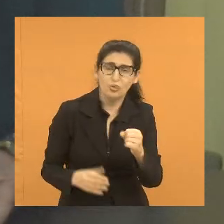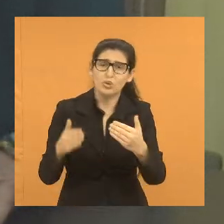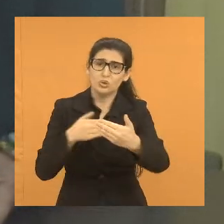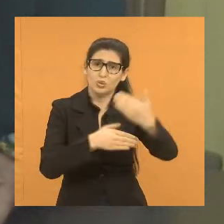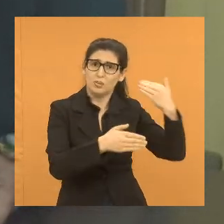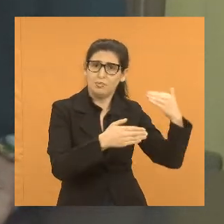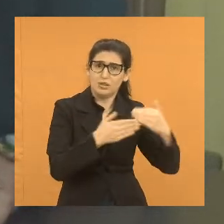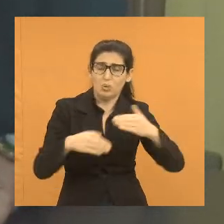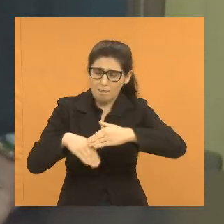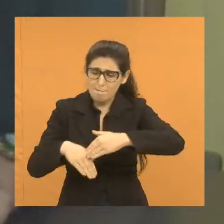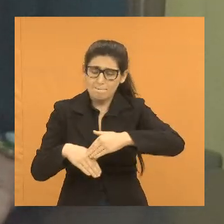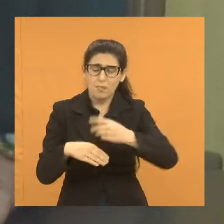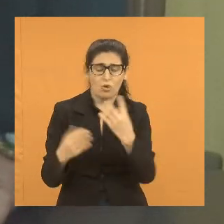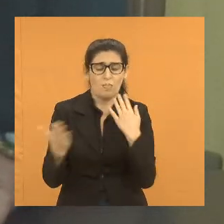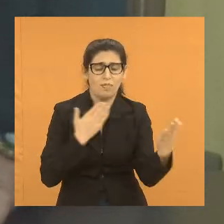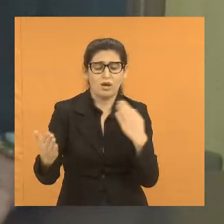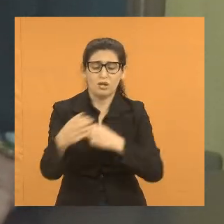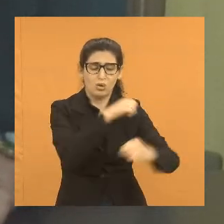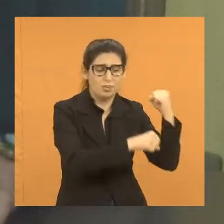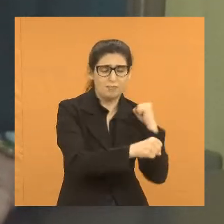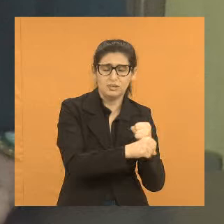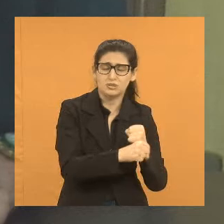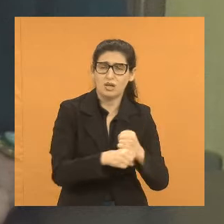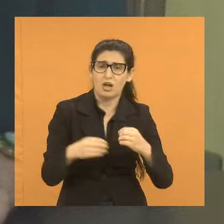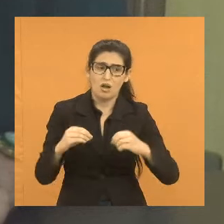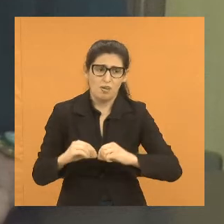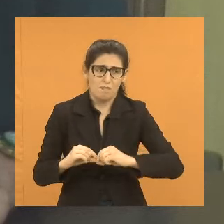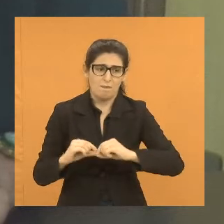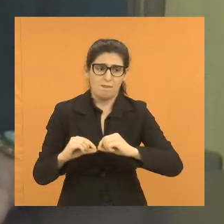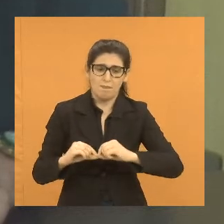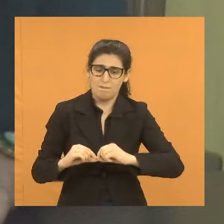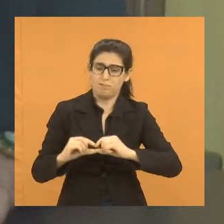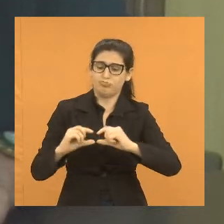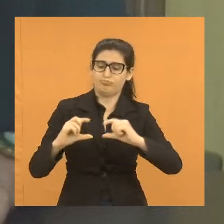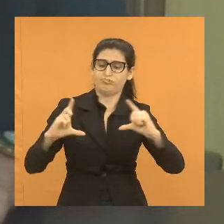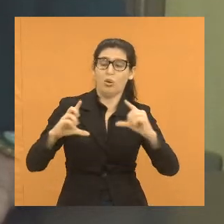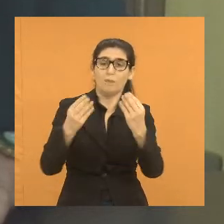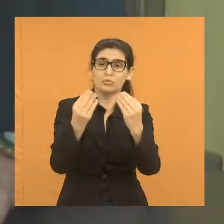um aumento considerável, mas agora, no segundo